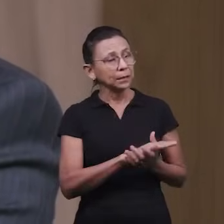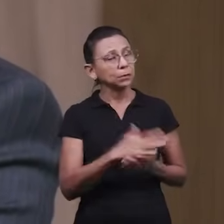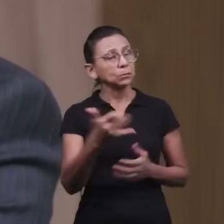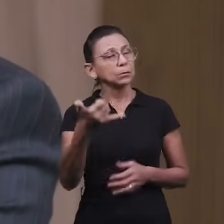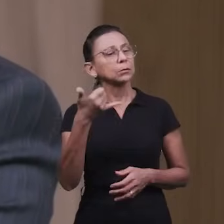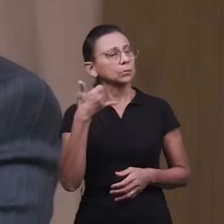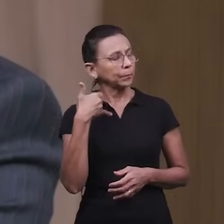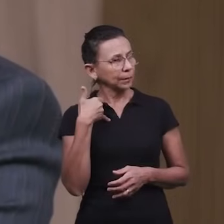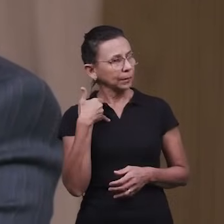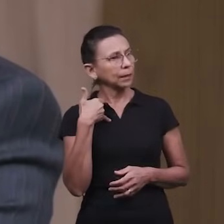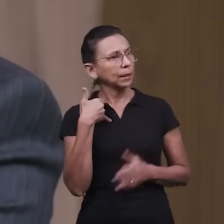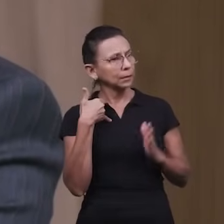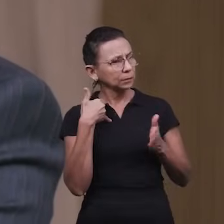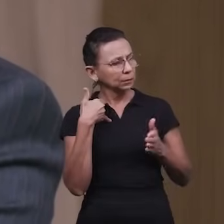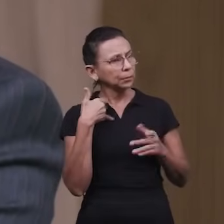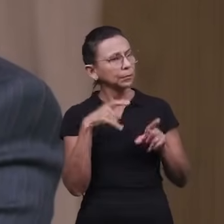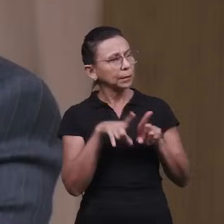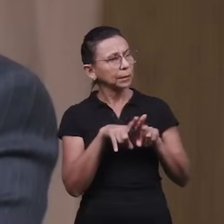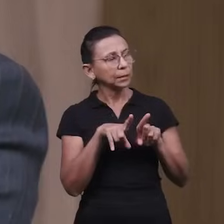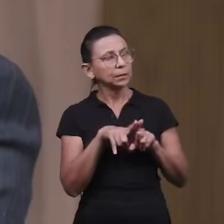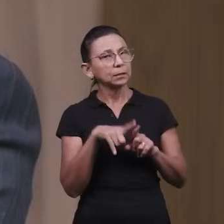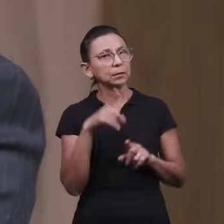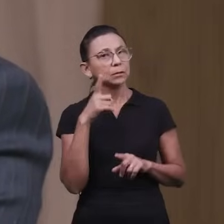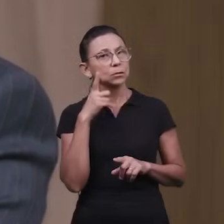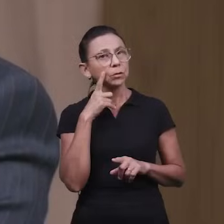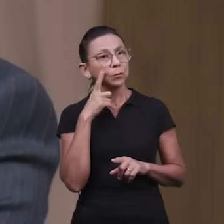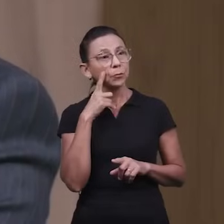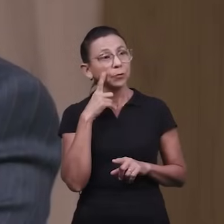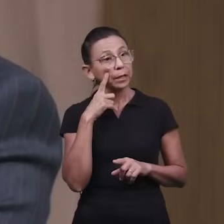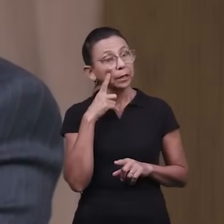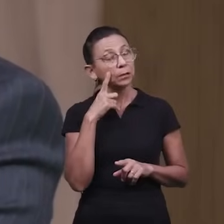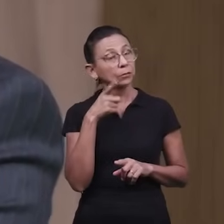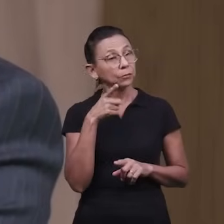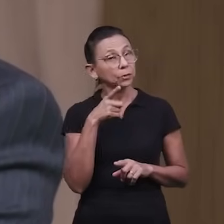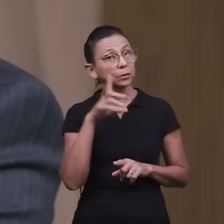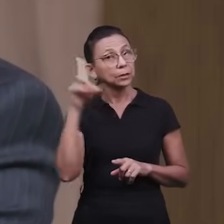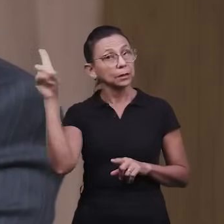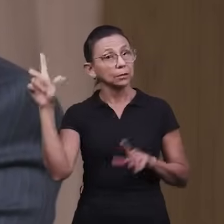cá. Maravilha. E nós estamos vendo como que Deus já está agindo.